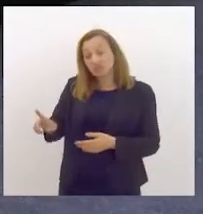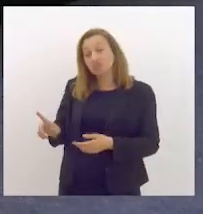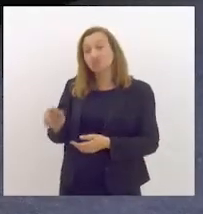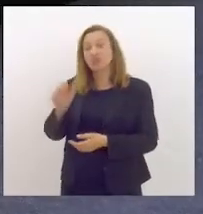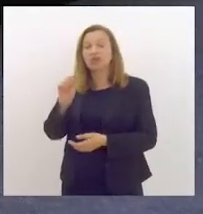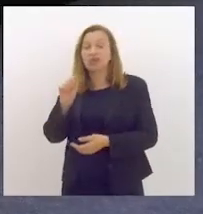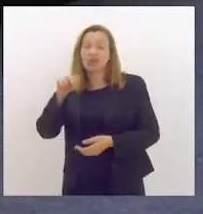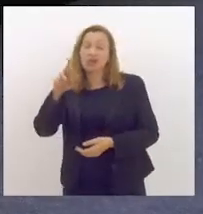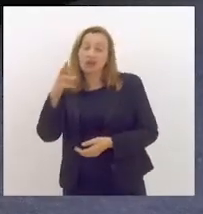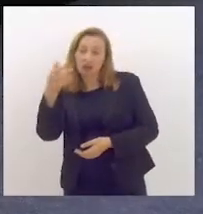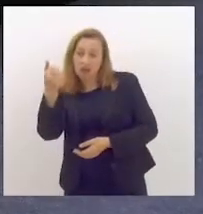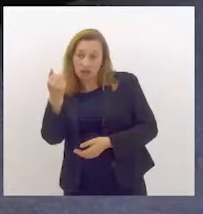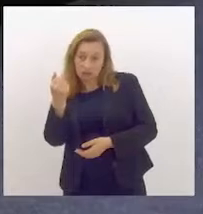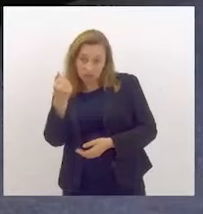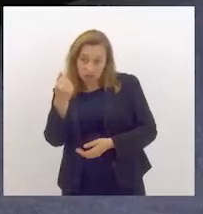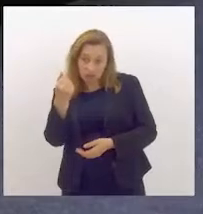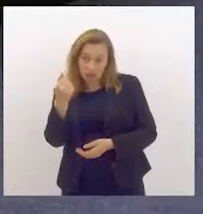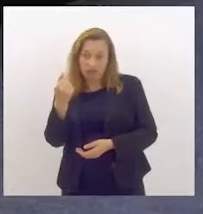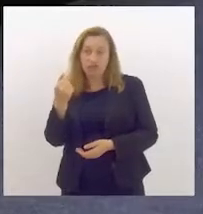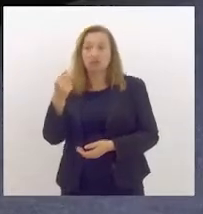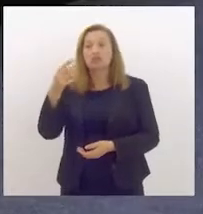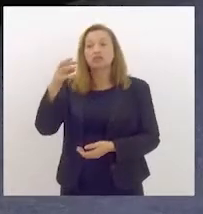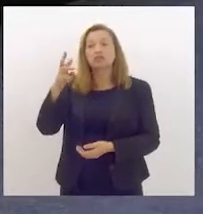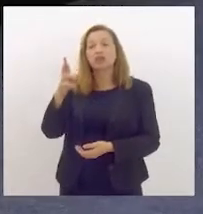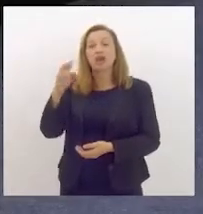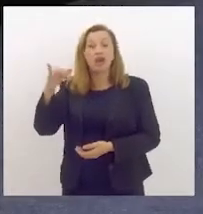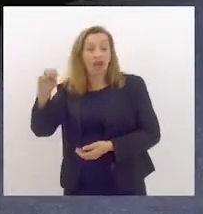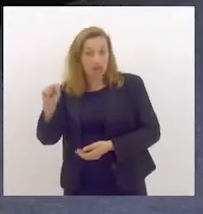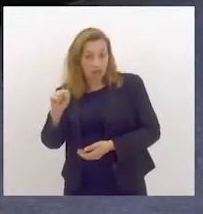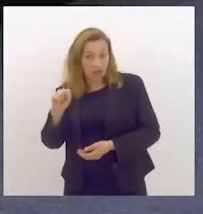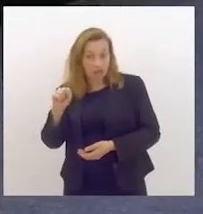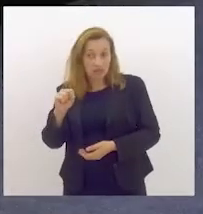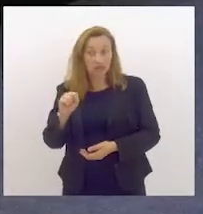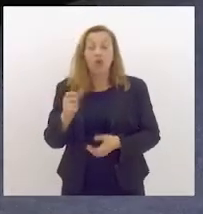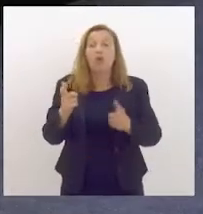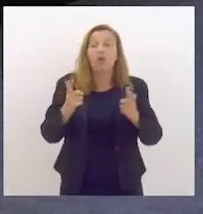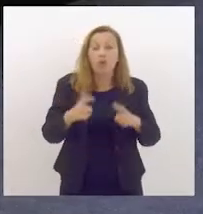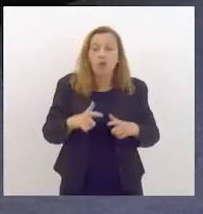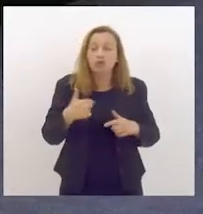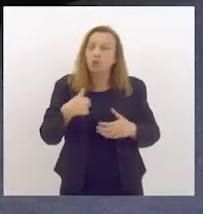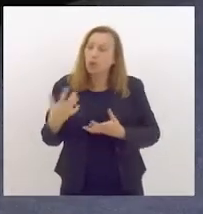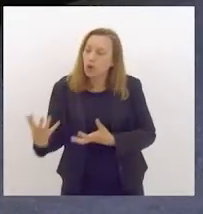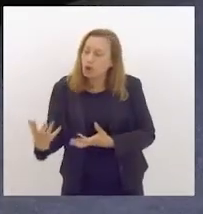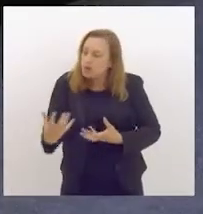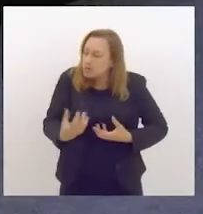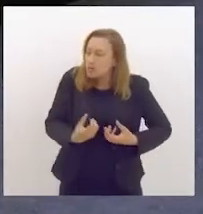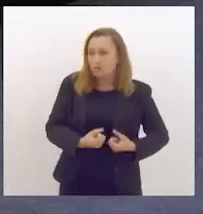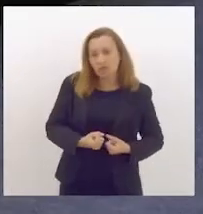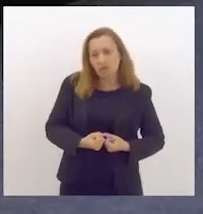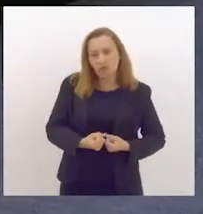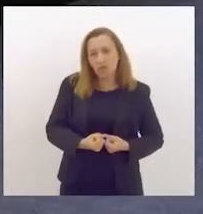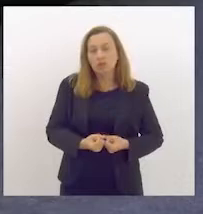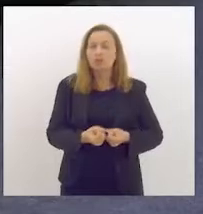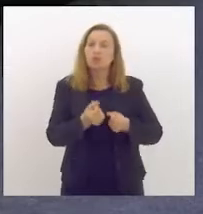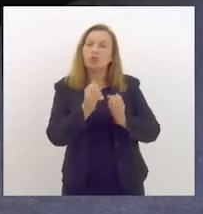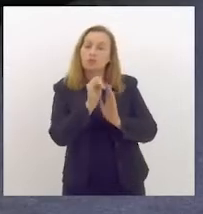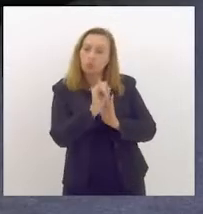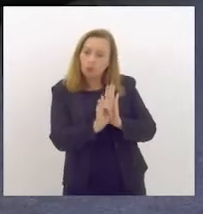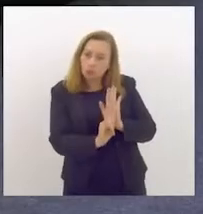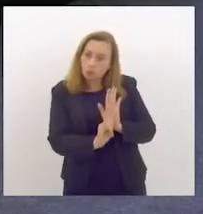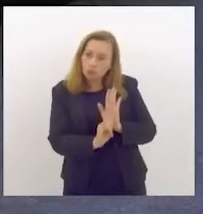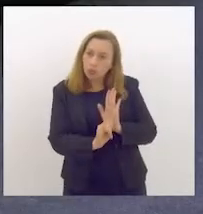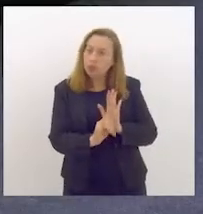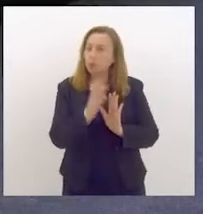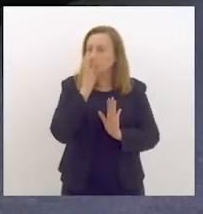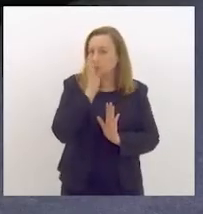dos Reis né na estive em Paraty estive Angra dos Reis onde eu recebi o relatório eu